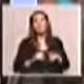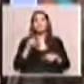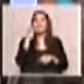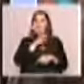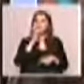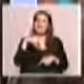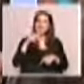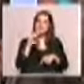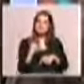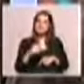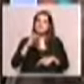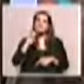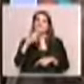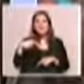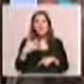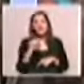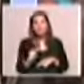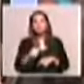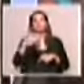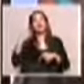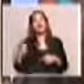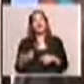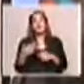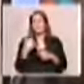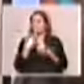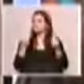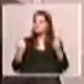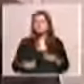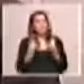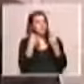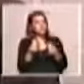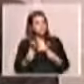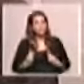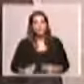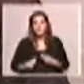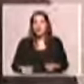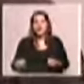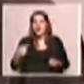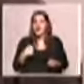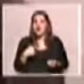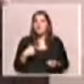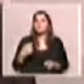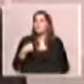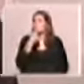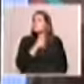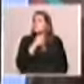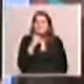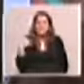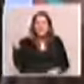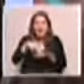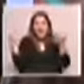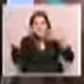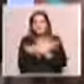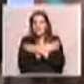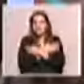o Raume Pradas, a Márcia, o Rui Drummond, bom, são tantos e tão bons. É verdade. Não me custa realmente nada a estar nesta noite de